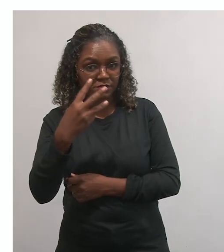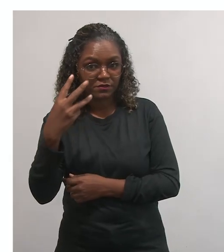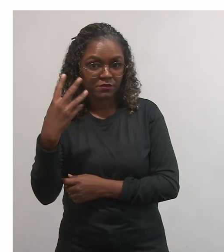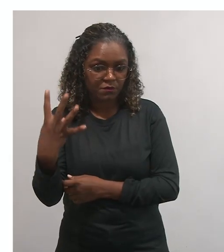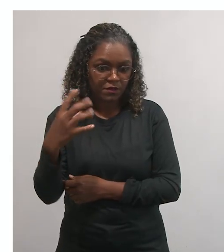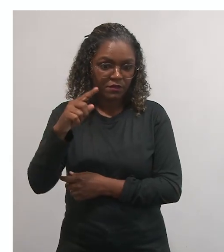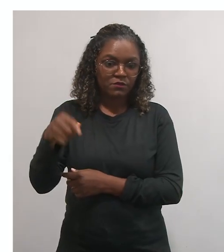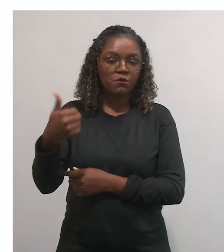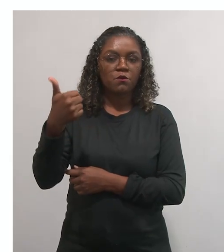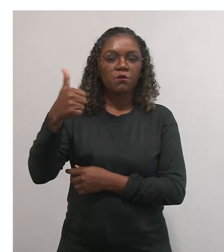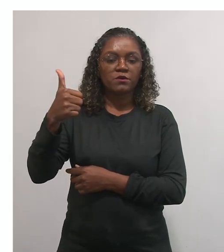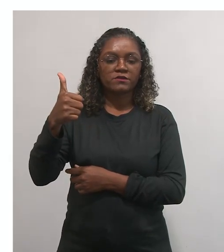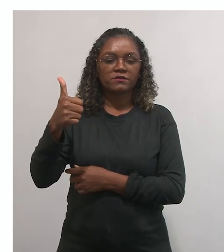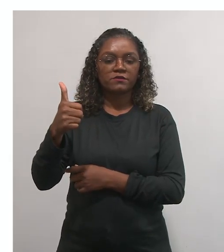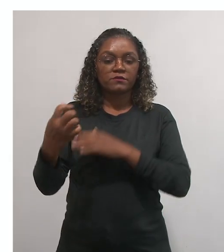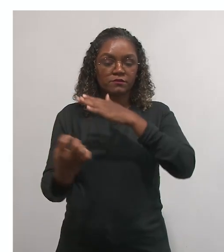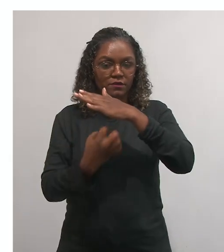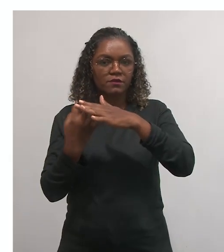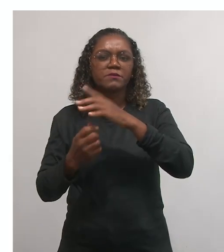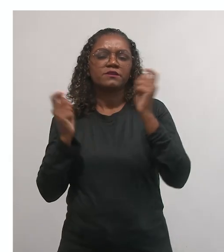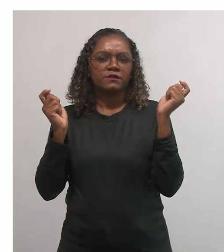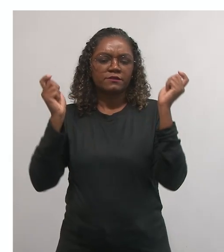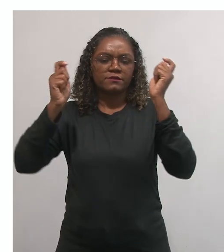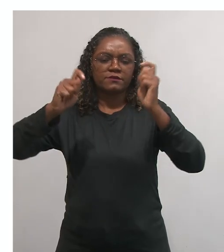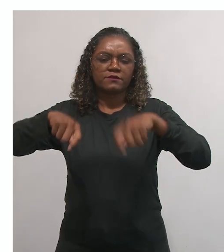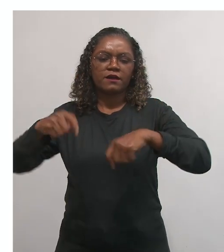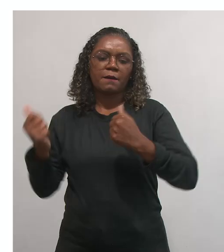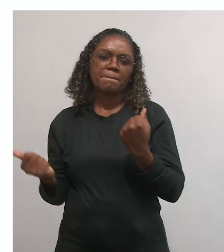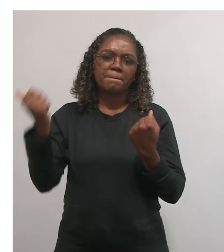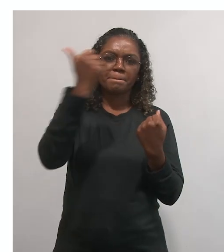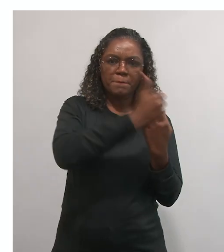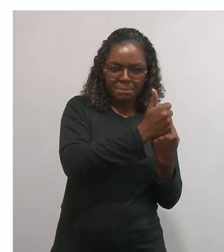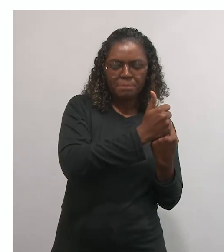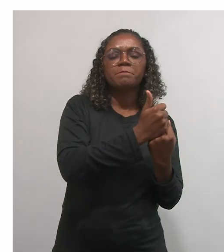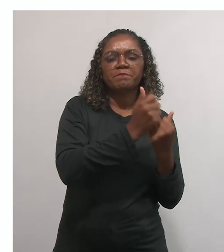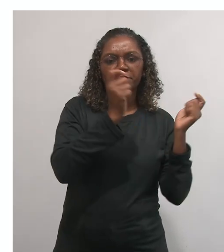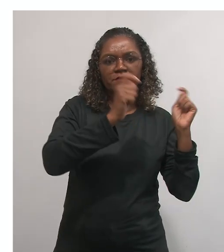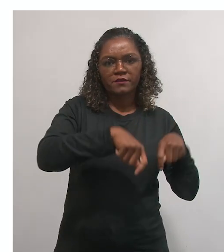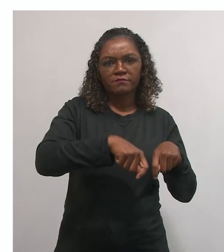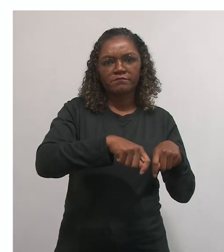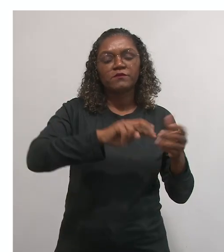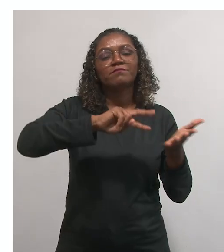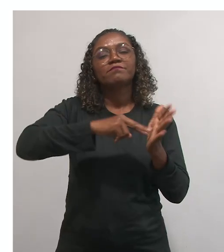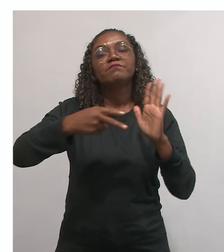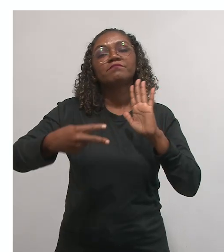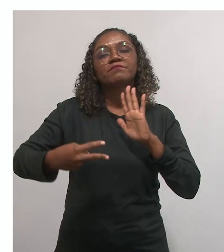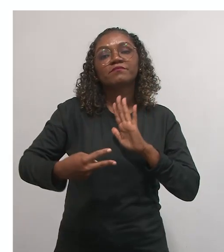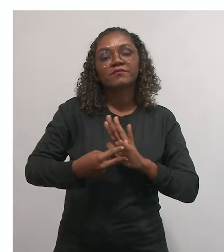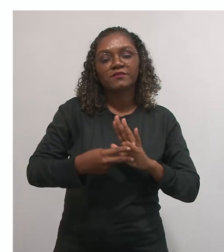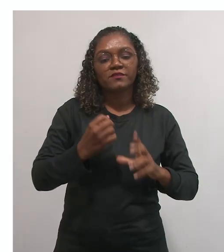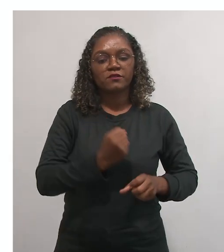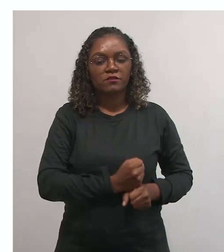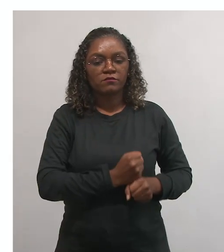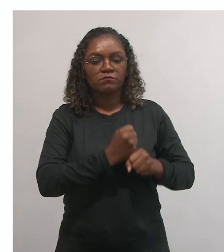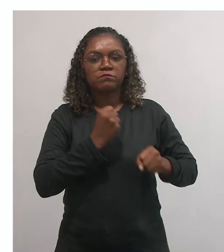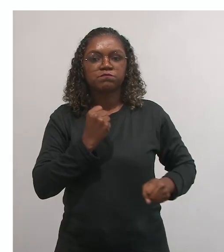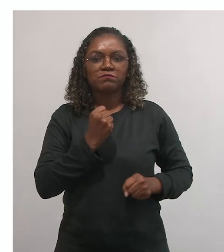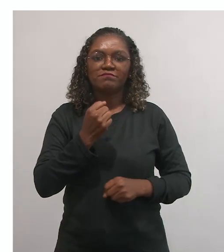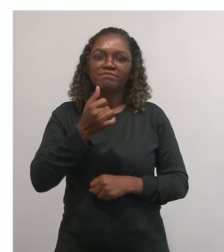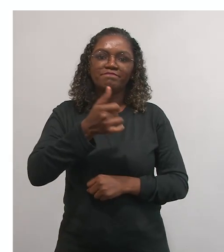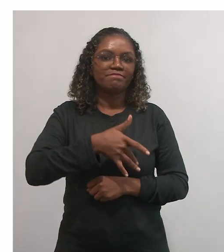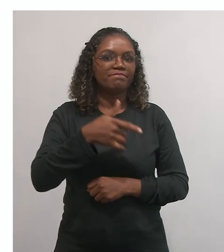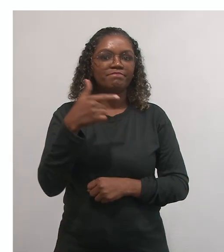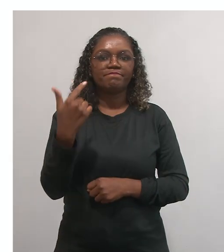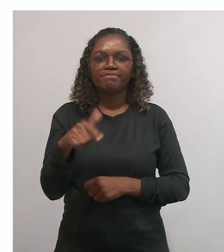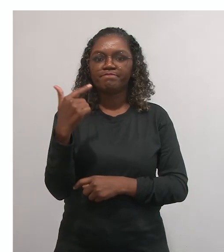4,11 a empresa consegue cobrir todos os seus gastos fixos ou seja lucro zero